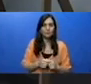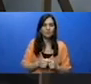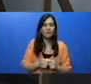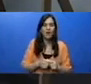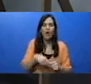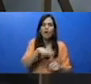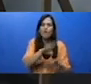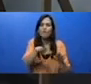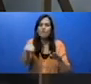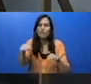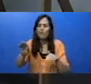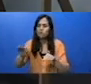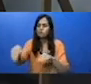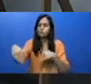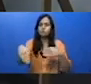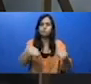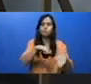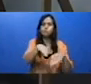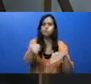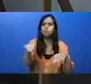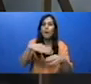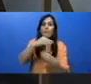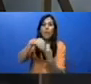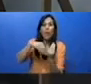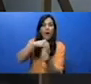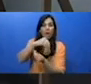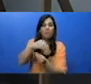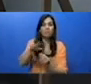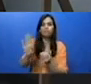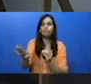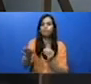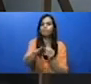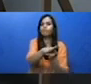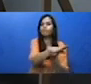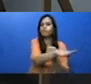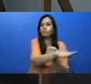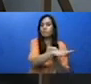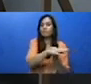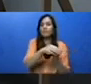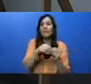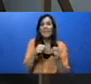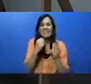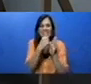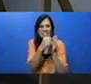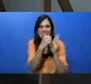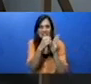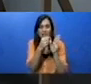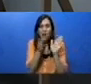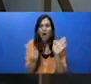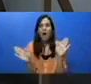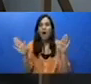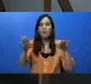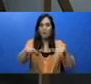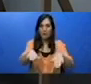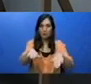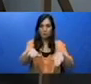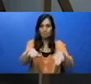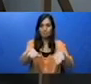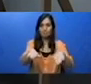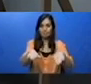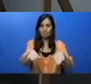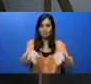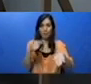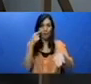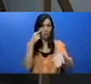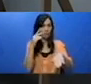mesa, embaralhadas, ou seja, misturadas, com o lado escrito virado para baixo, ou seja, tampado, né, da